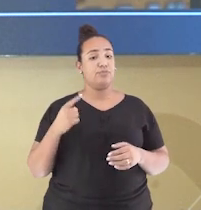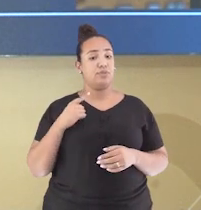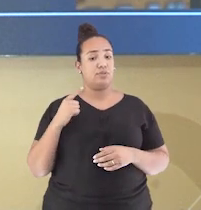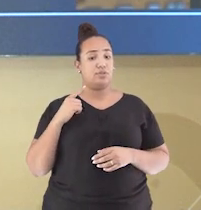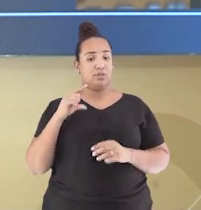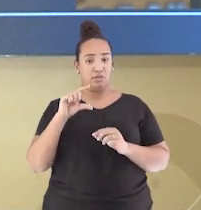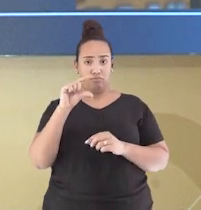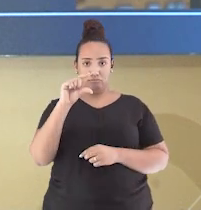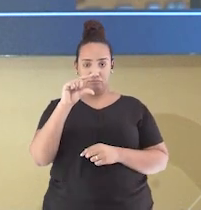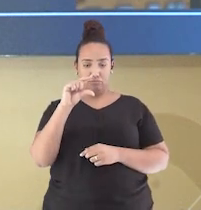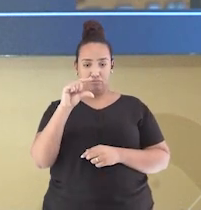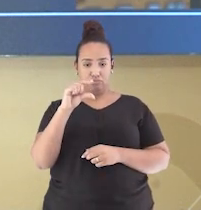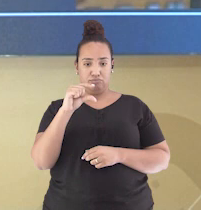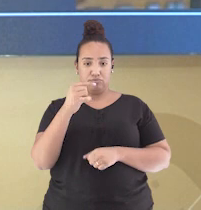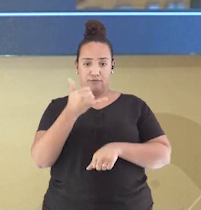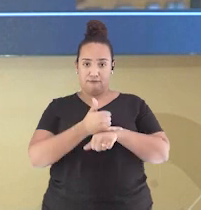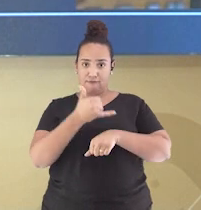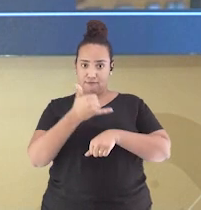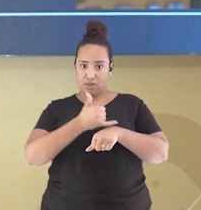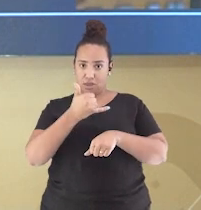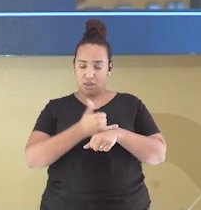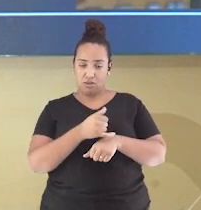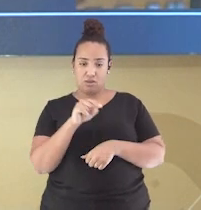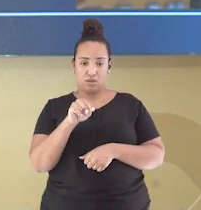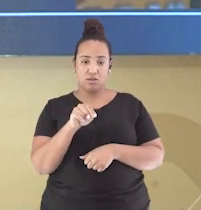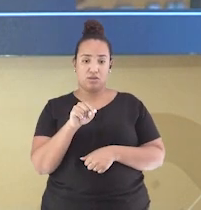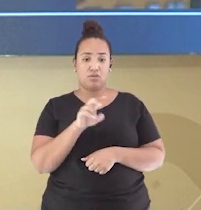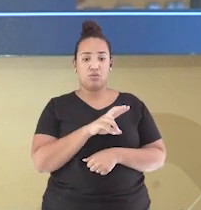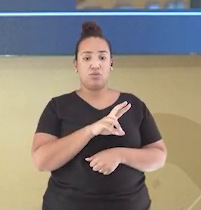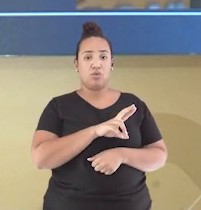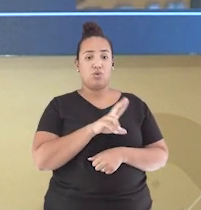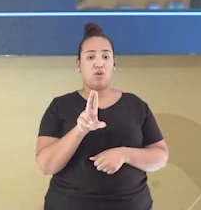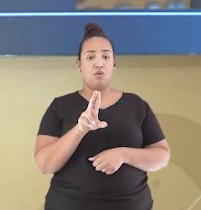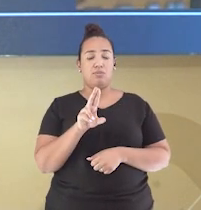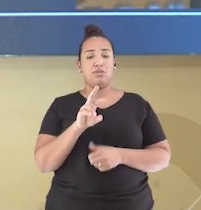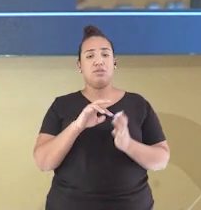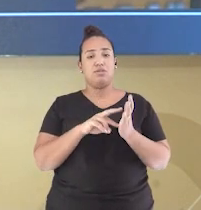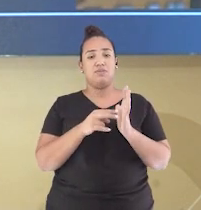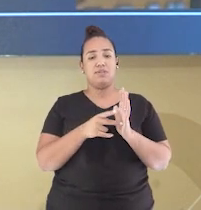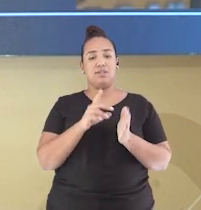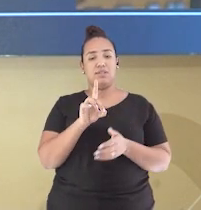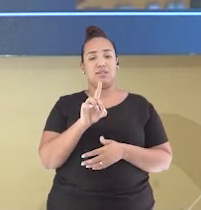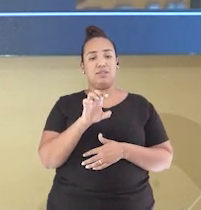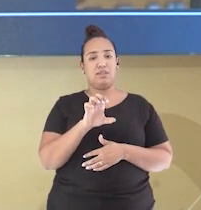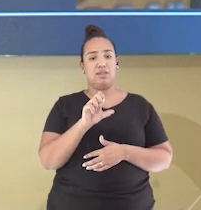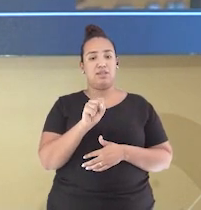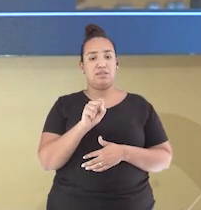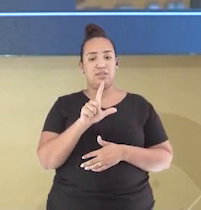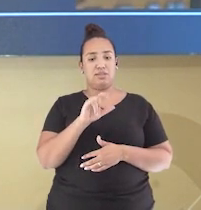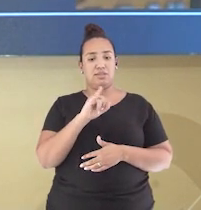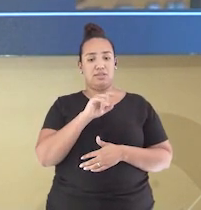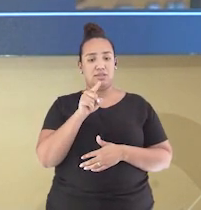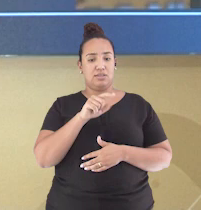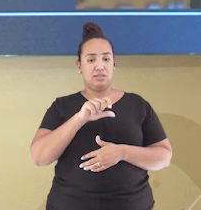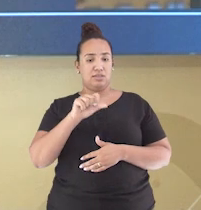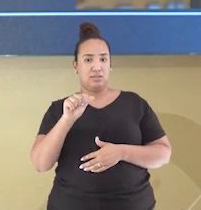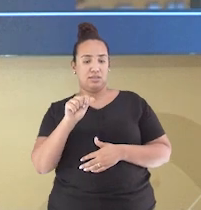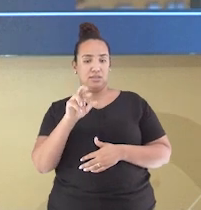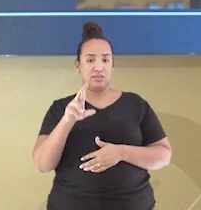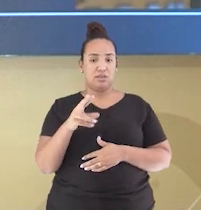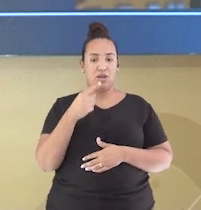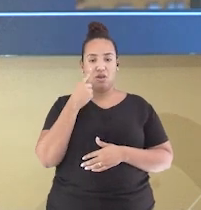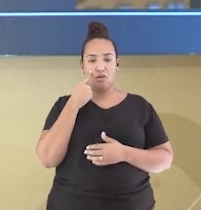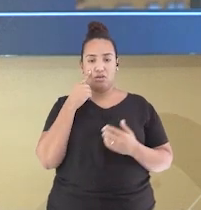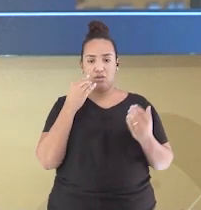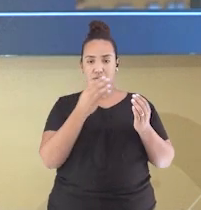Hoje em dia a gente tem esse tubo de metal, se chama slide, que em inglês significa deslizar, pois a gente desliza com ele